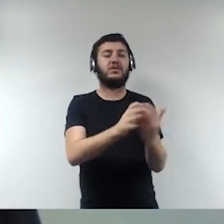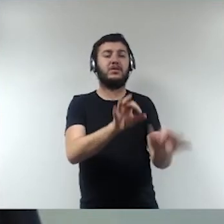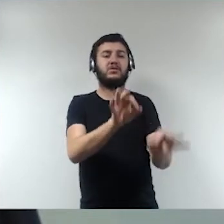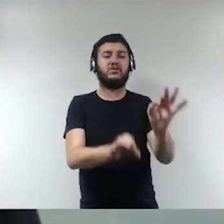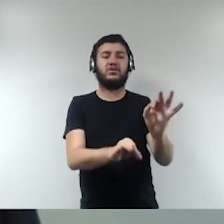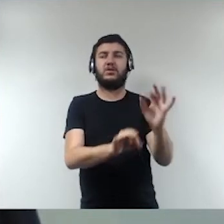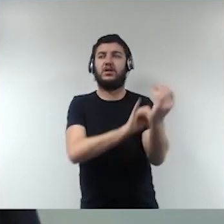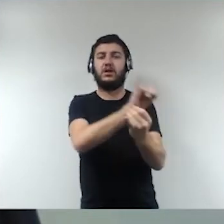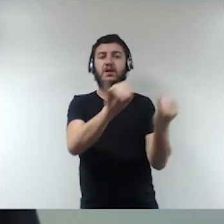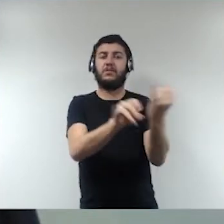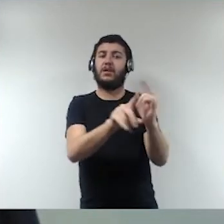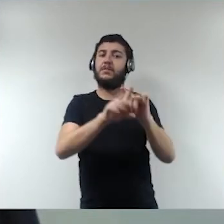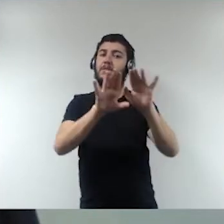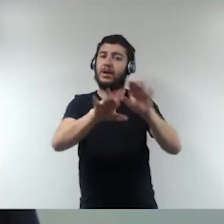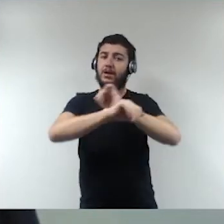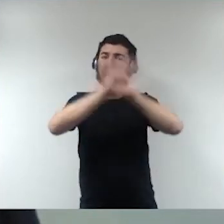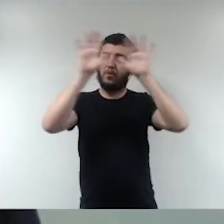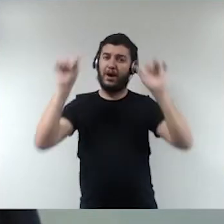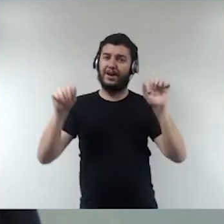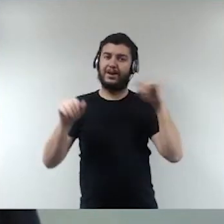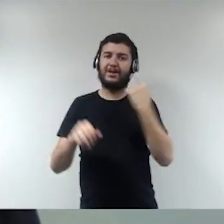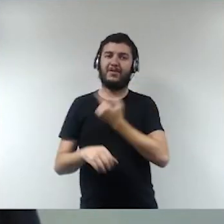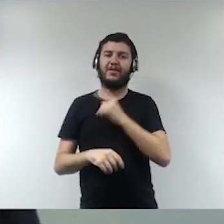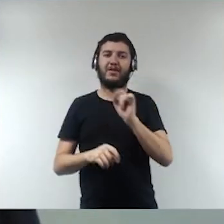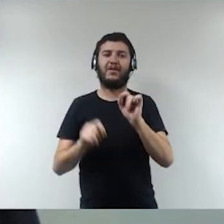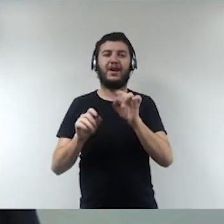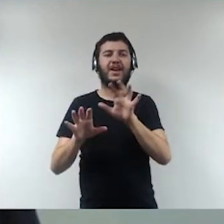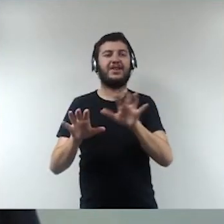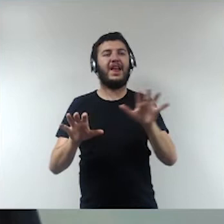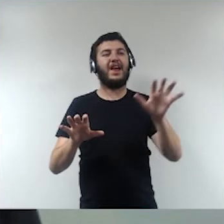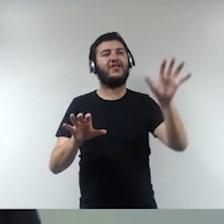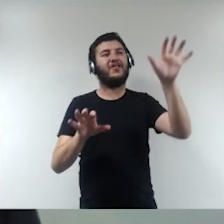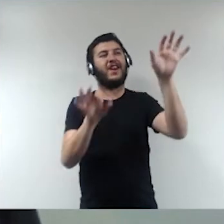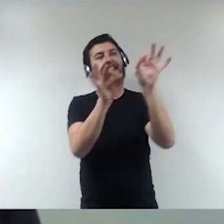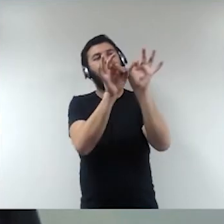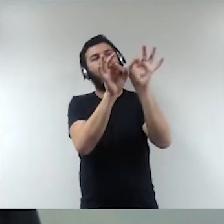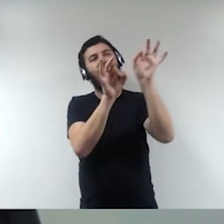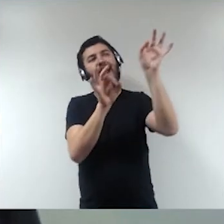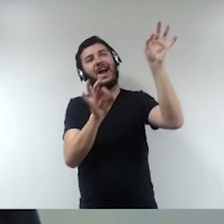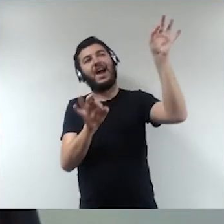Nós aqui no Acre, apesar de sermos um estado distante do